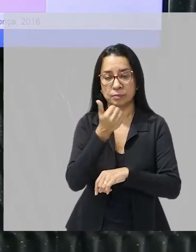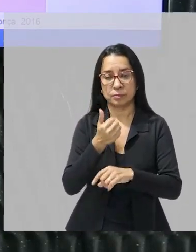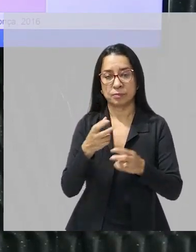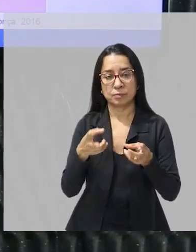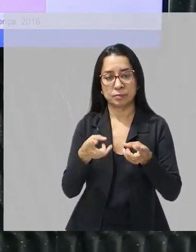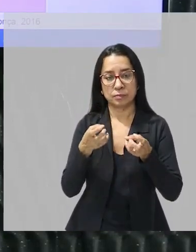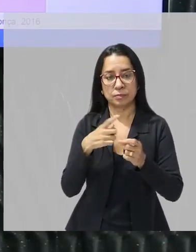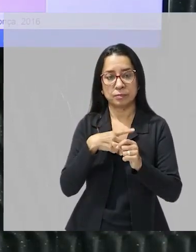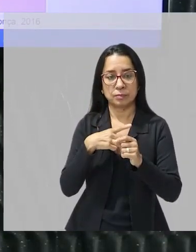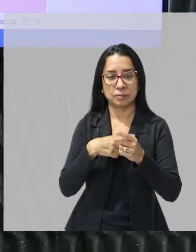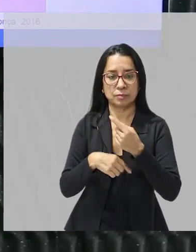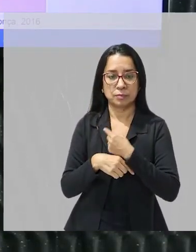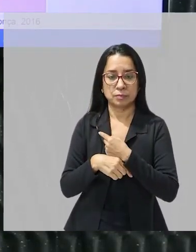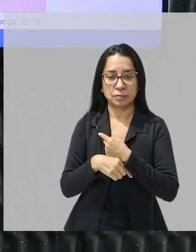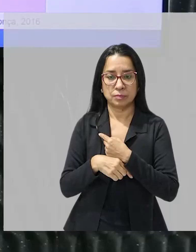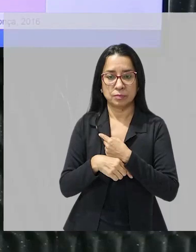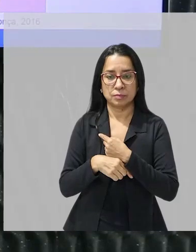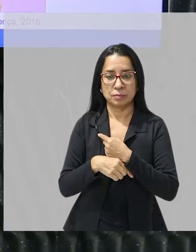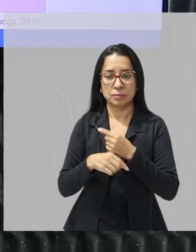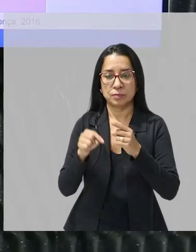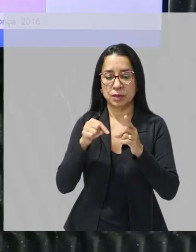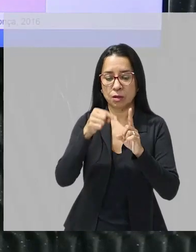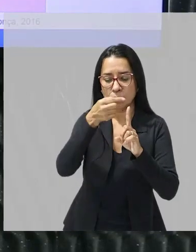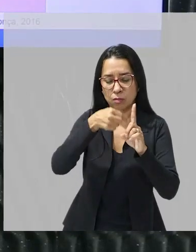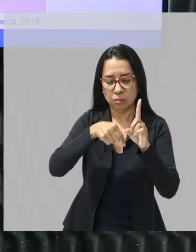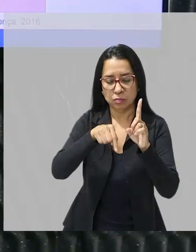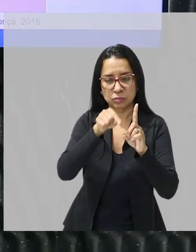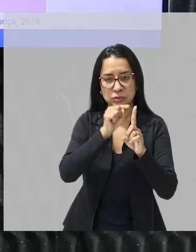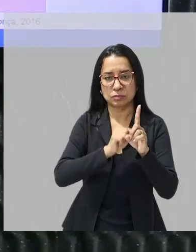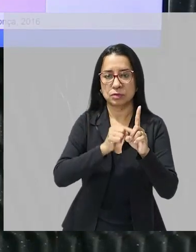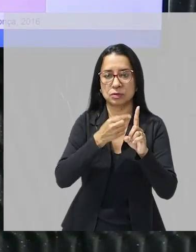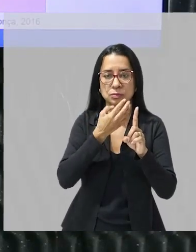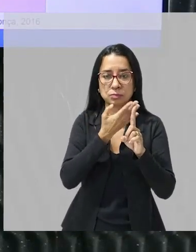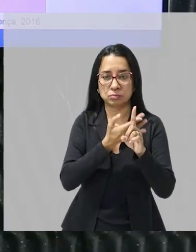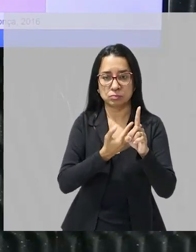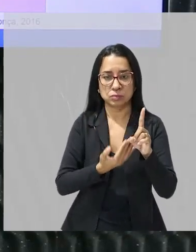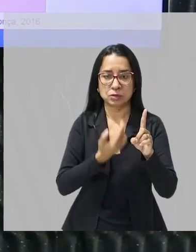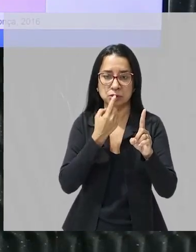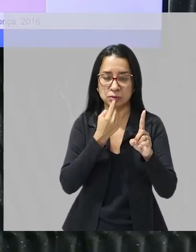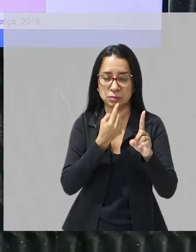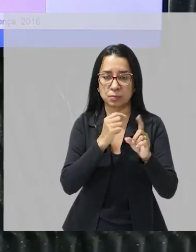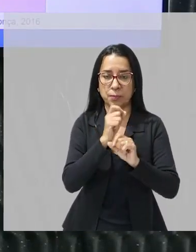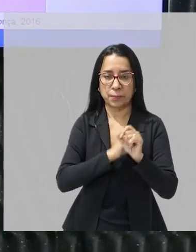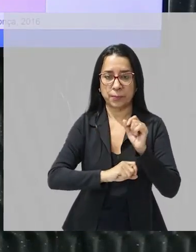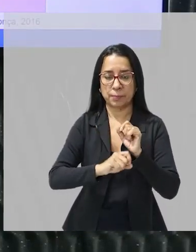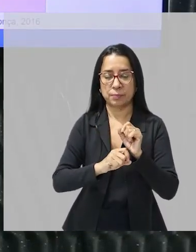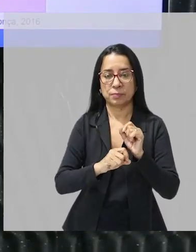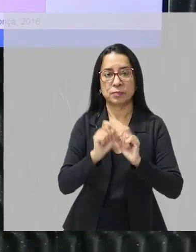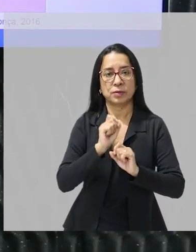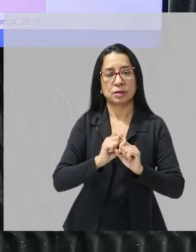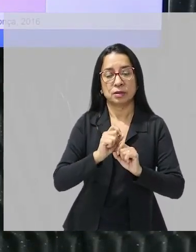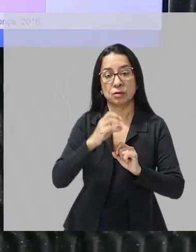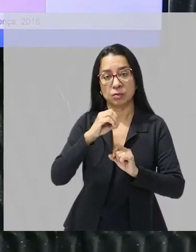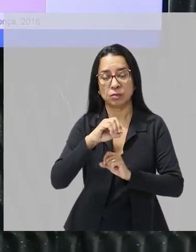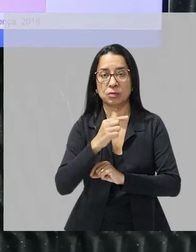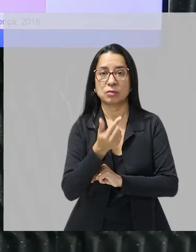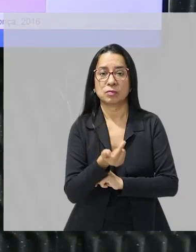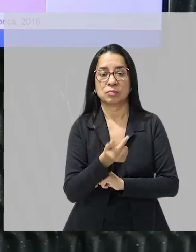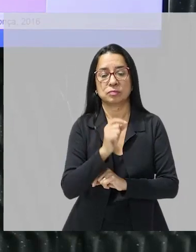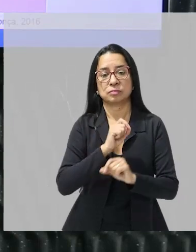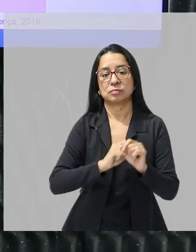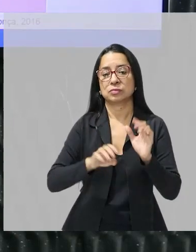nós temos aqui, ó, os vasos sanguíneos passando aqui nesses alvéolos, para que o oxigênio que